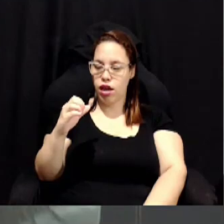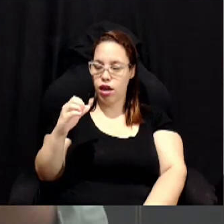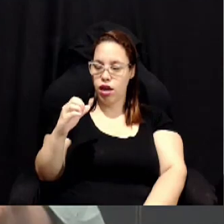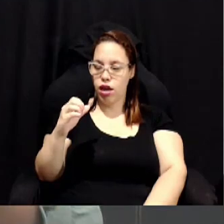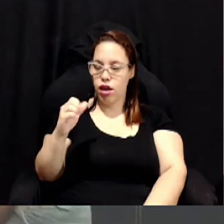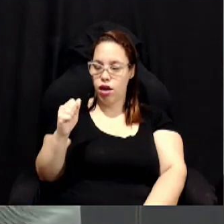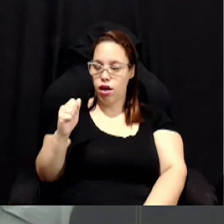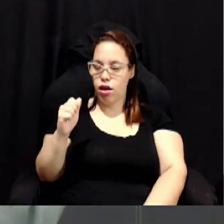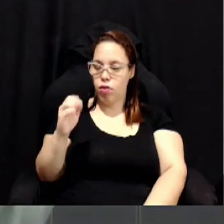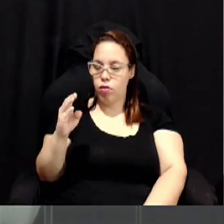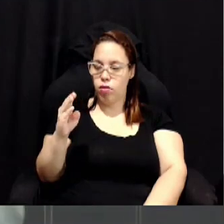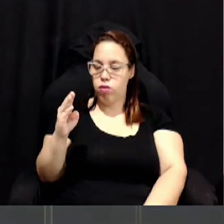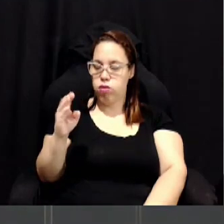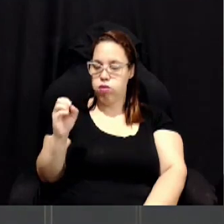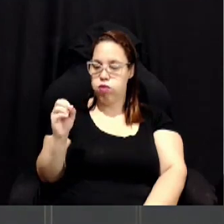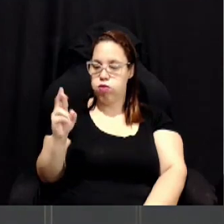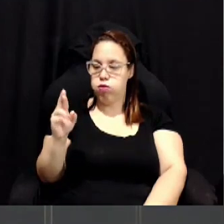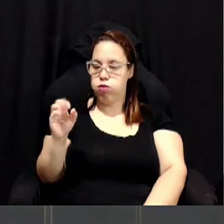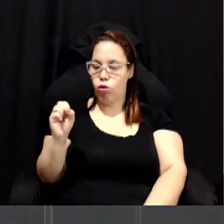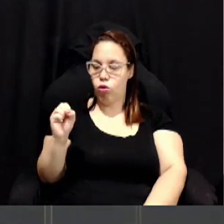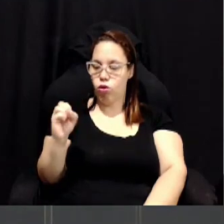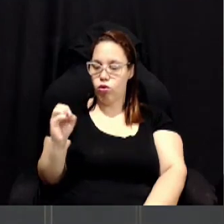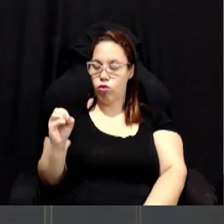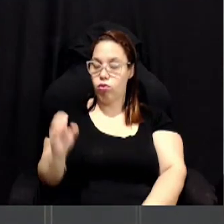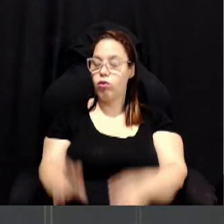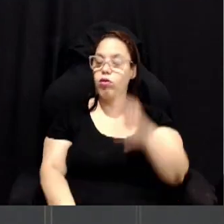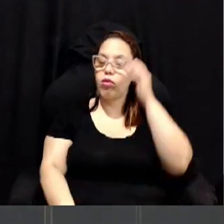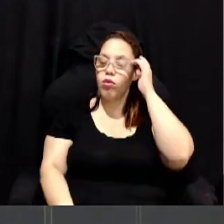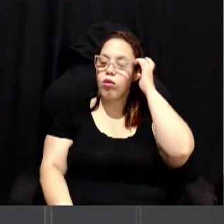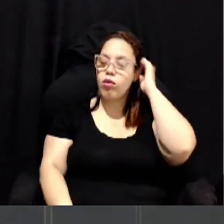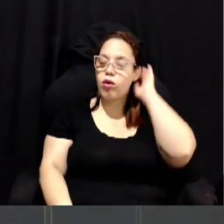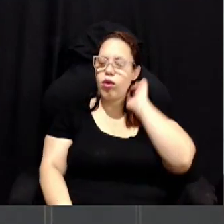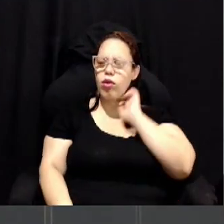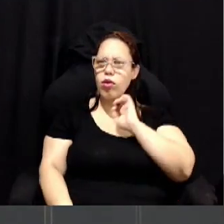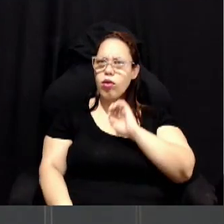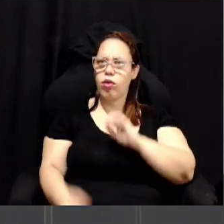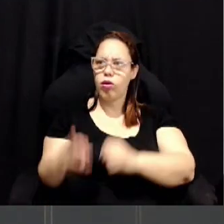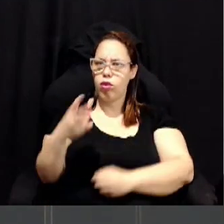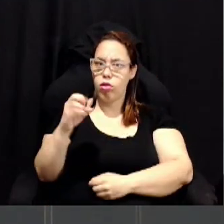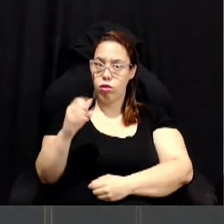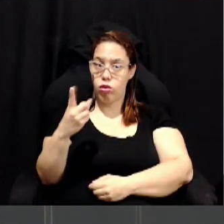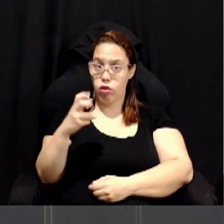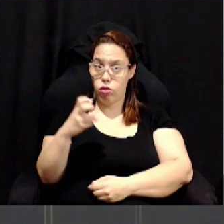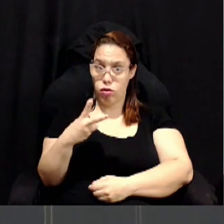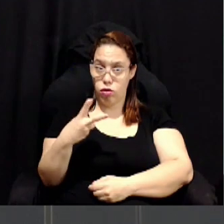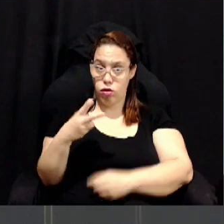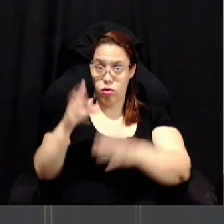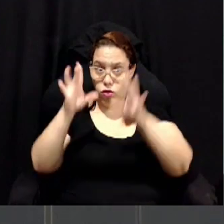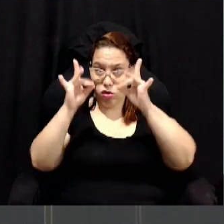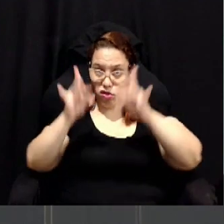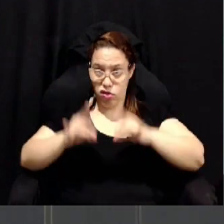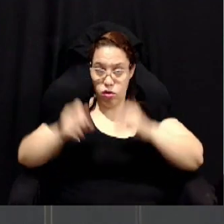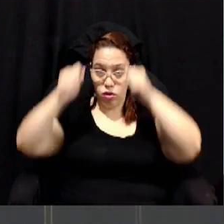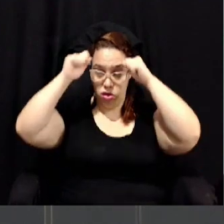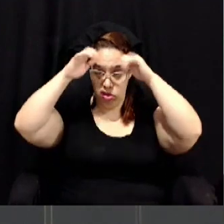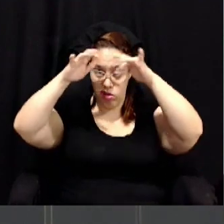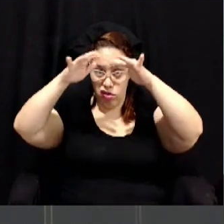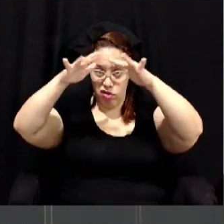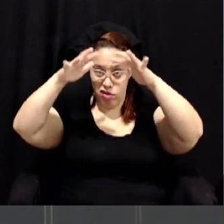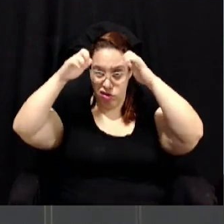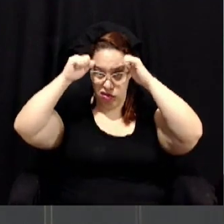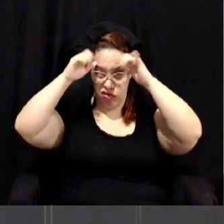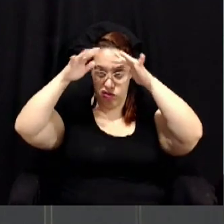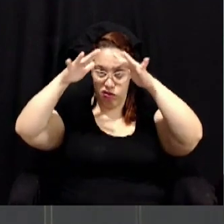tivemos a Lei Brasileira de Inclusão, tivemos a Berenice Piana 2012, que é específica do autismo, coisas que estão ali